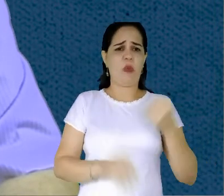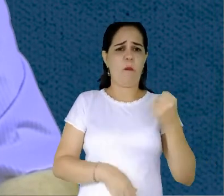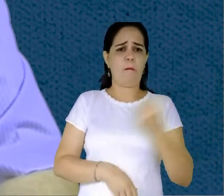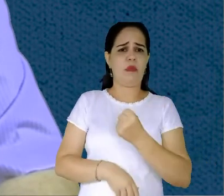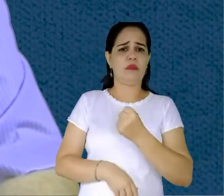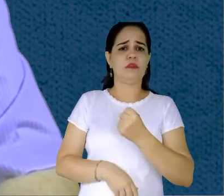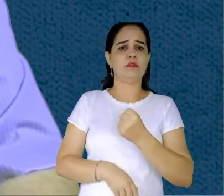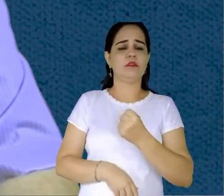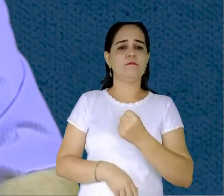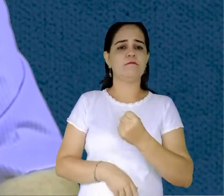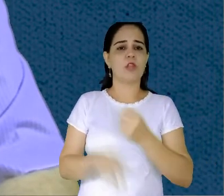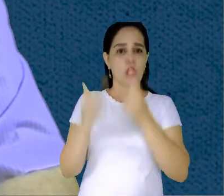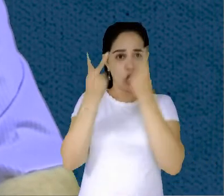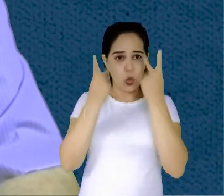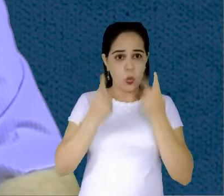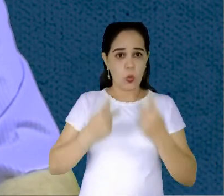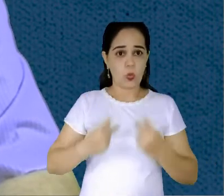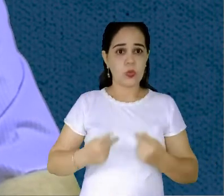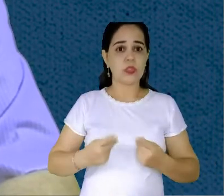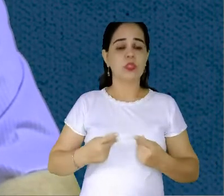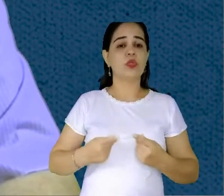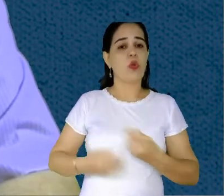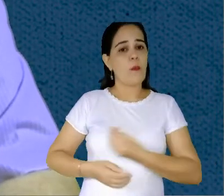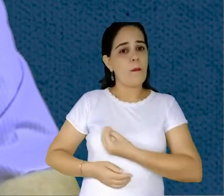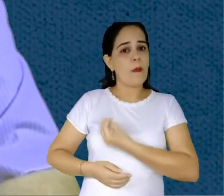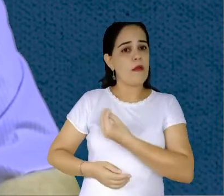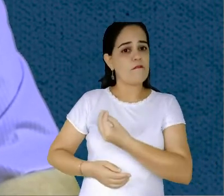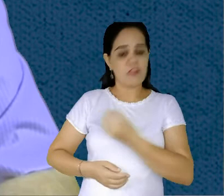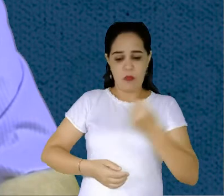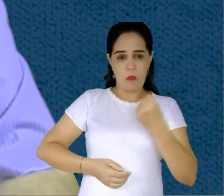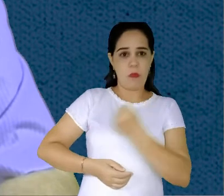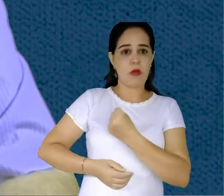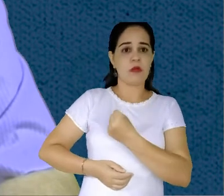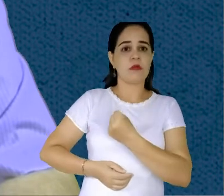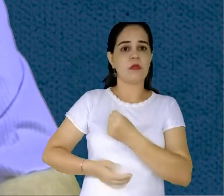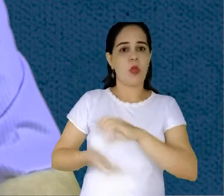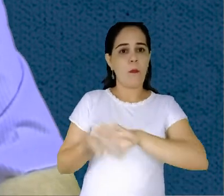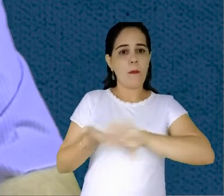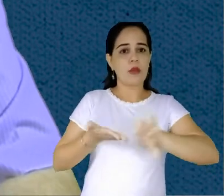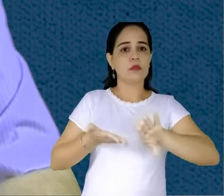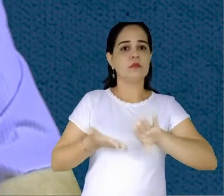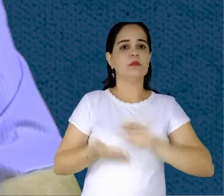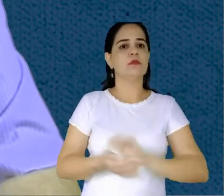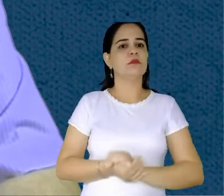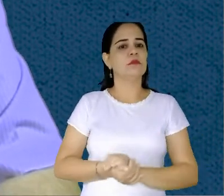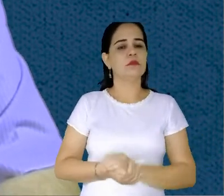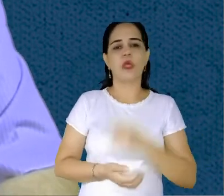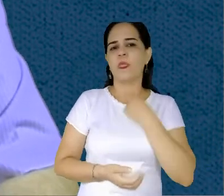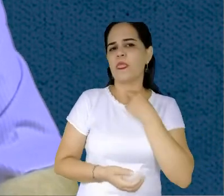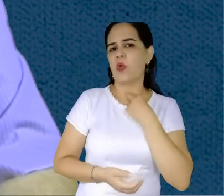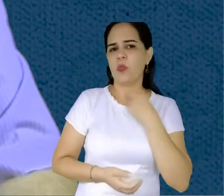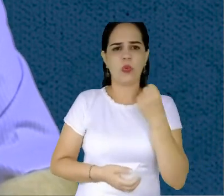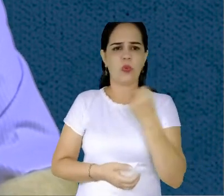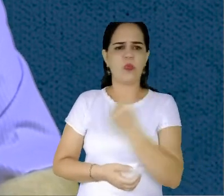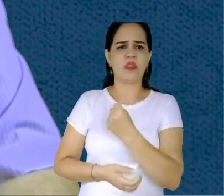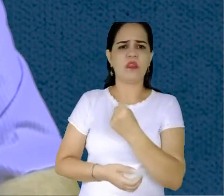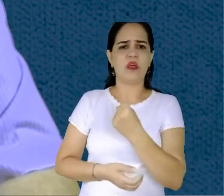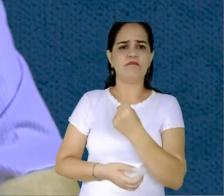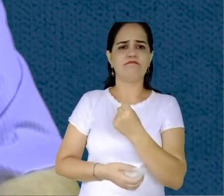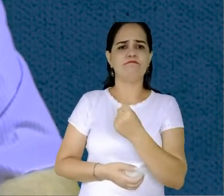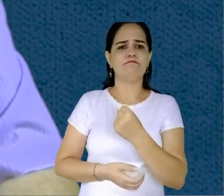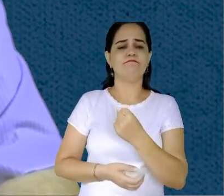um ser humano em potencial que estamos matando. E quem mata um ser humano é um